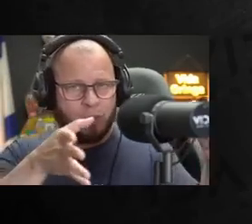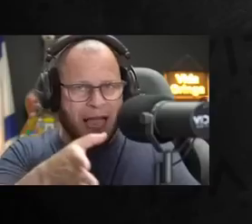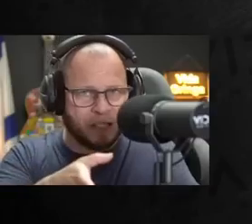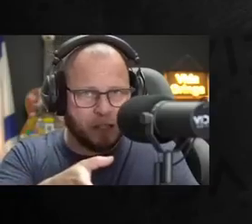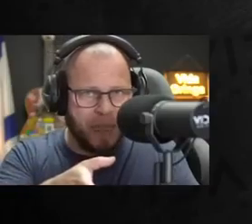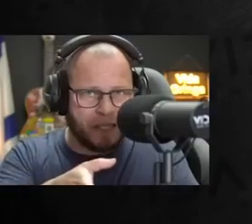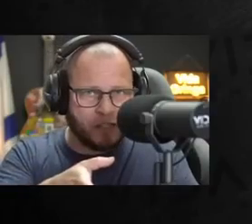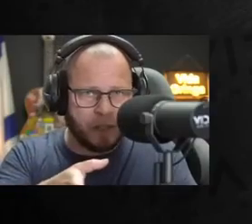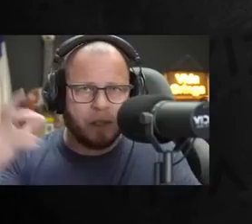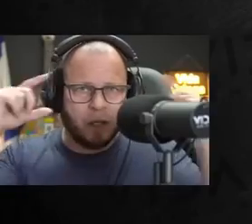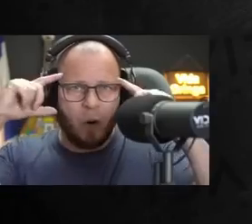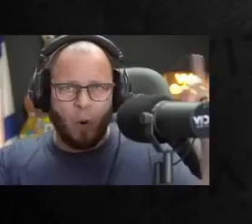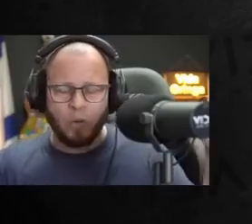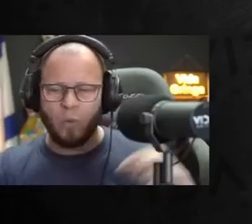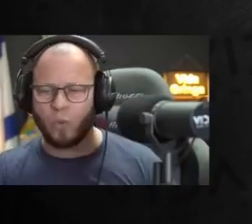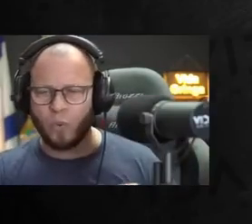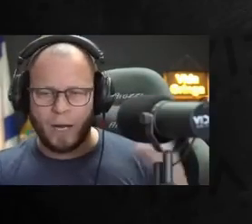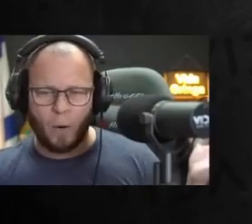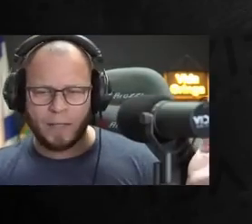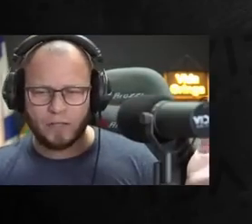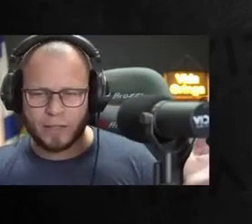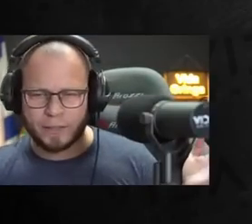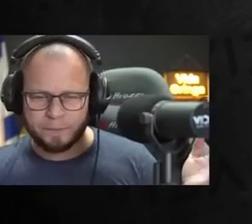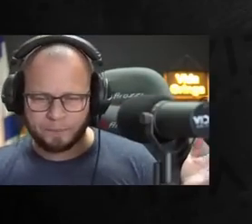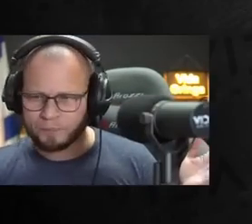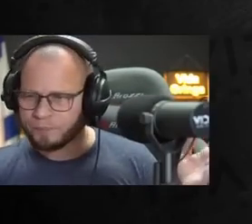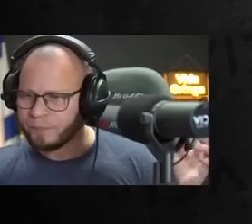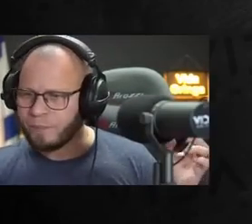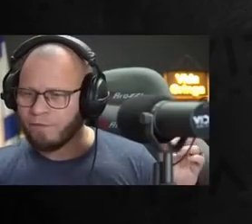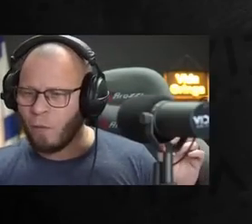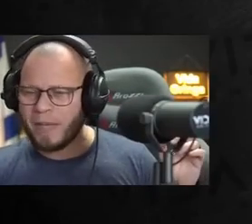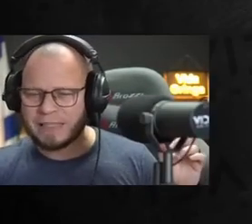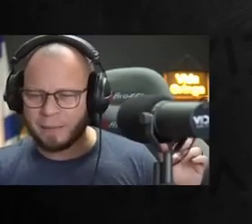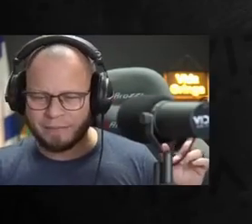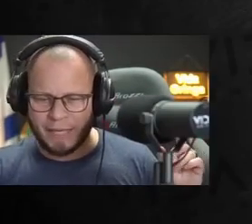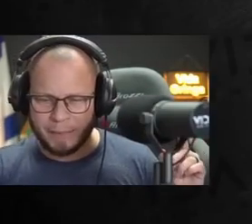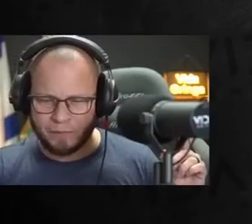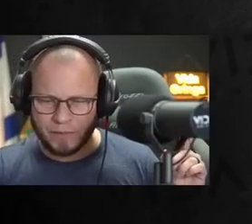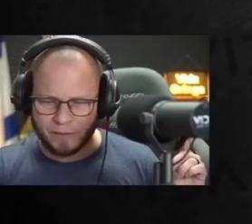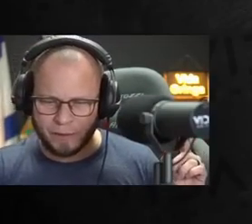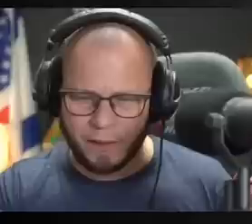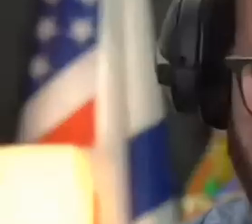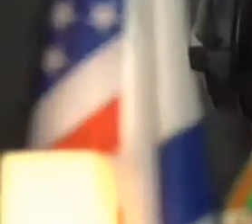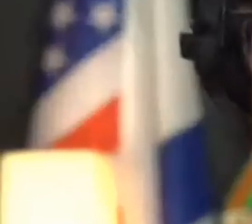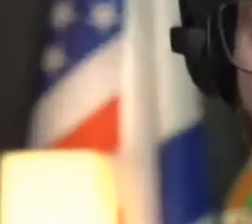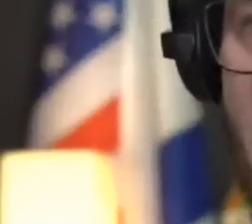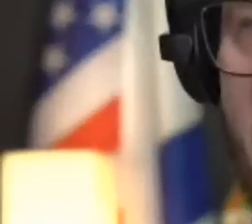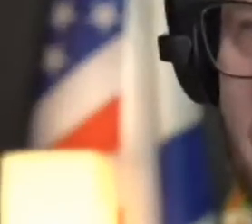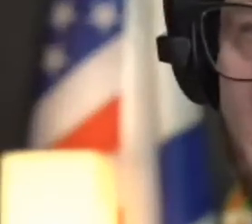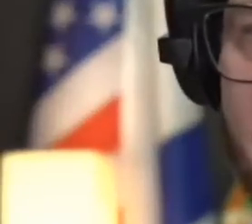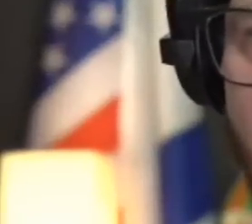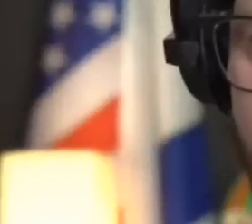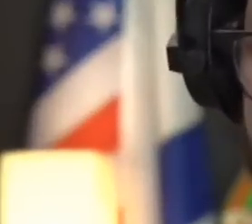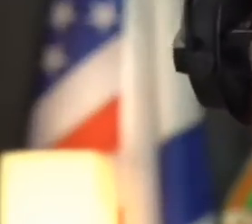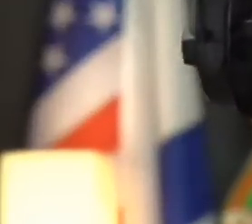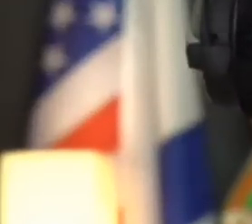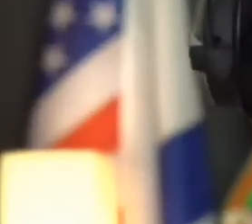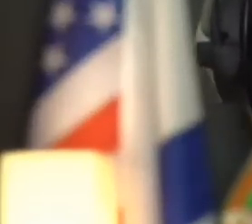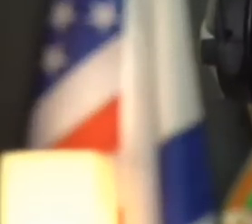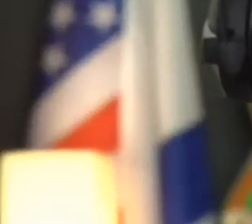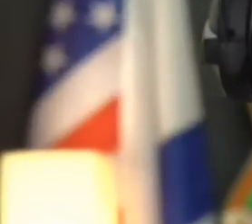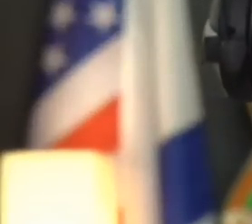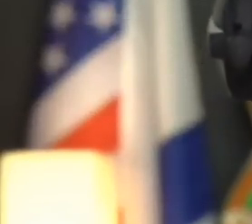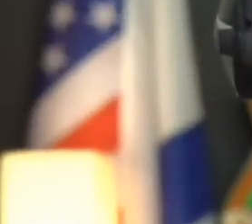Jogada de mestre ou loucura olha isso aqui vamos pegar essa matéria aqui para você ver olha essa matéria aqui